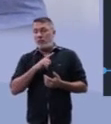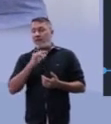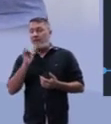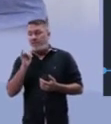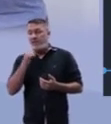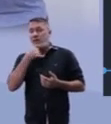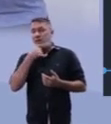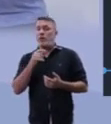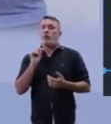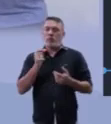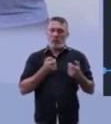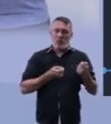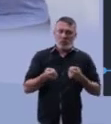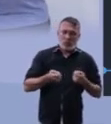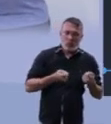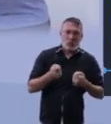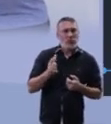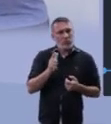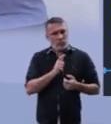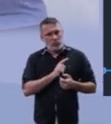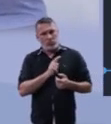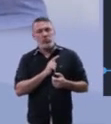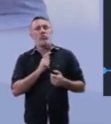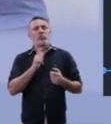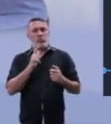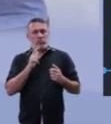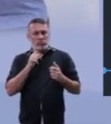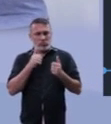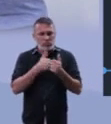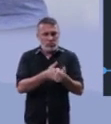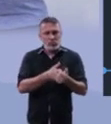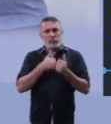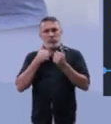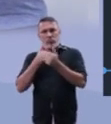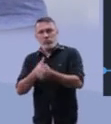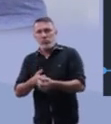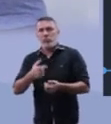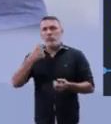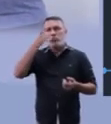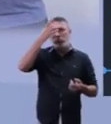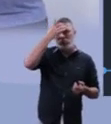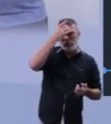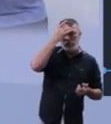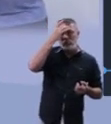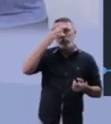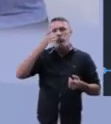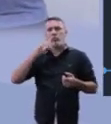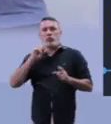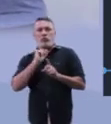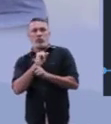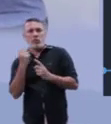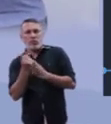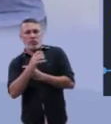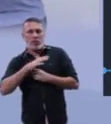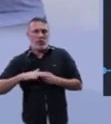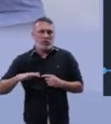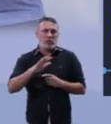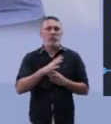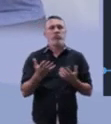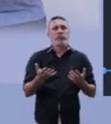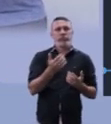Que, infelizmente, esse controle traz condutas, né, incoerentes para a nossa